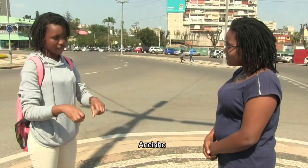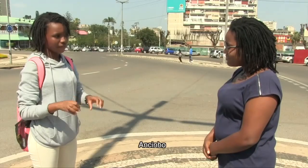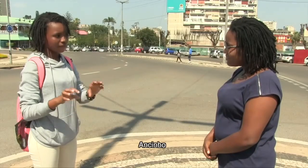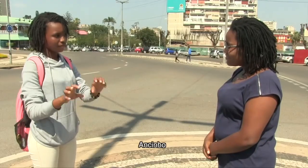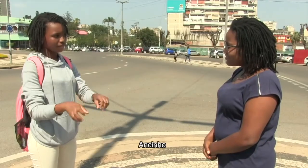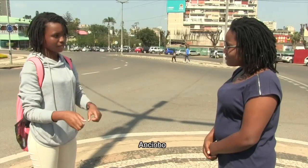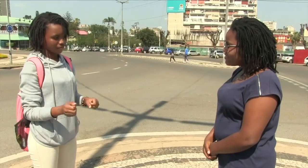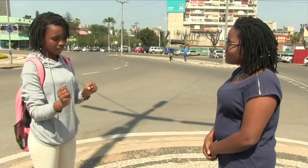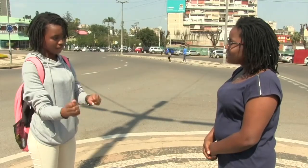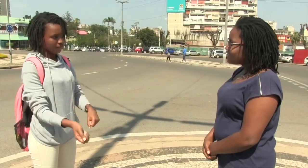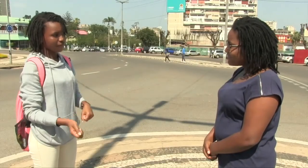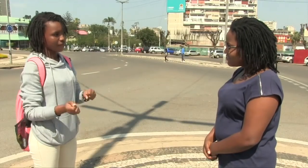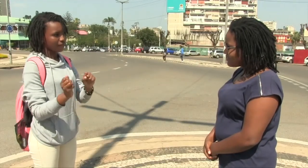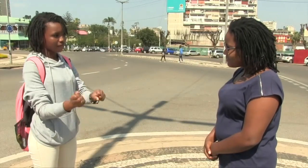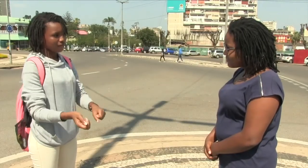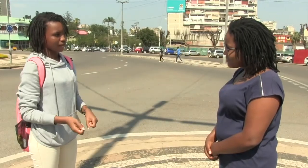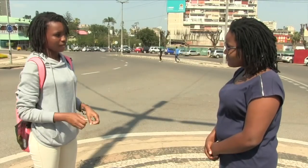Ansinho.